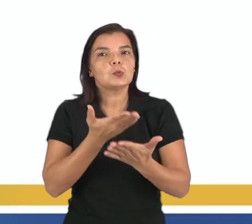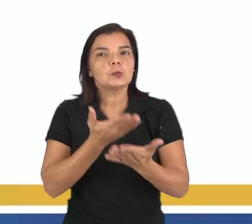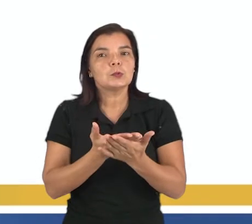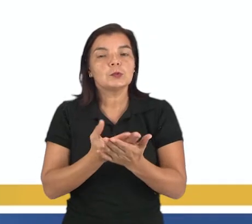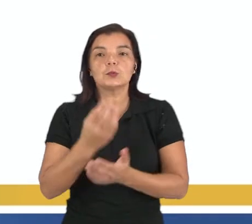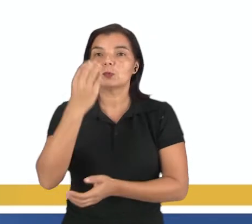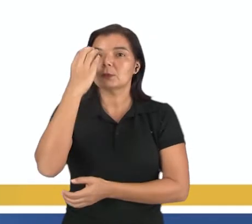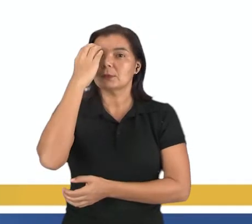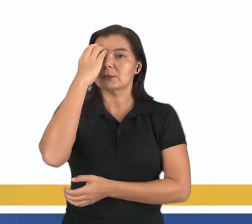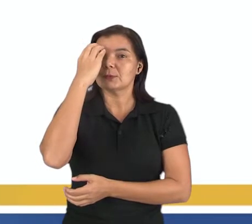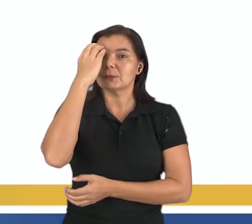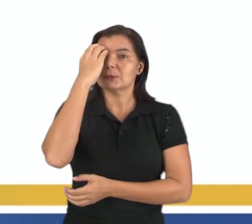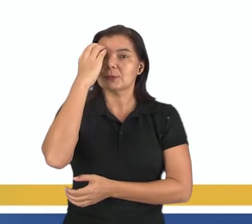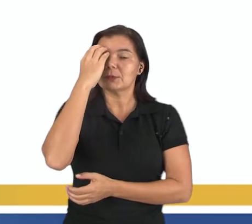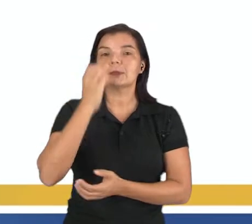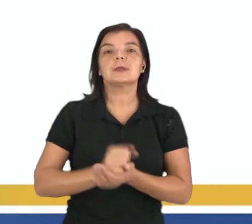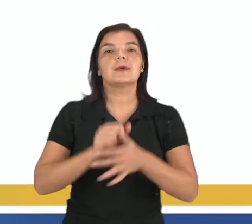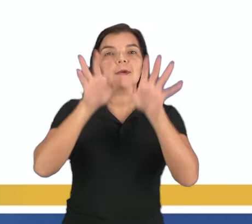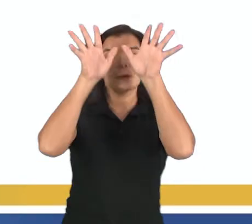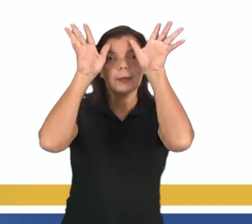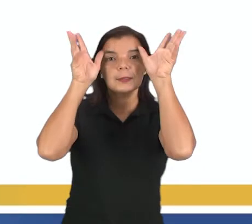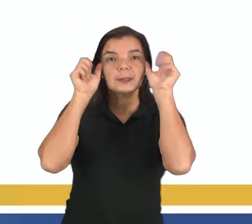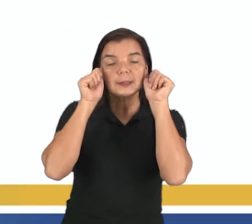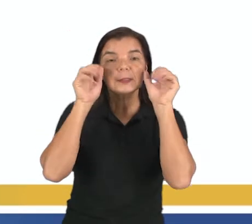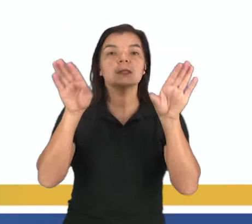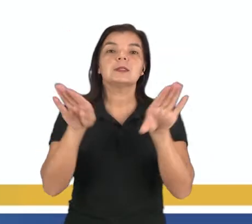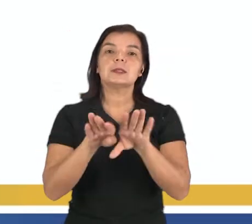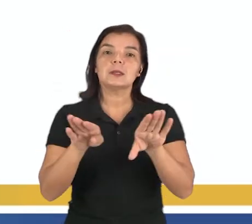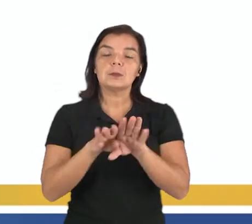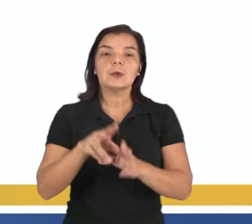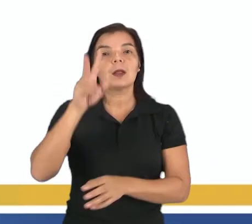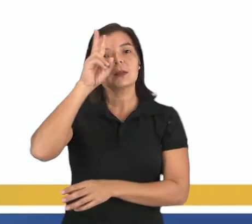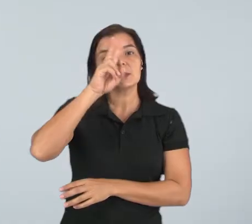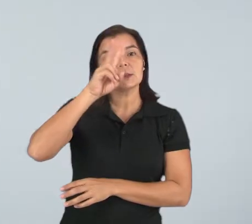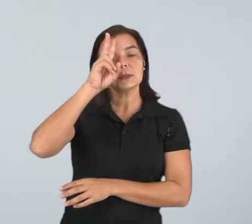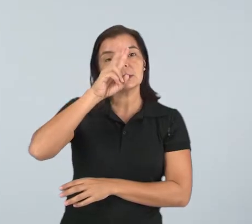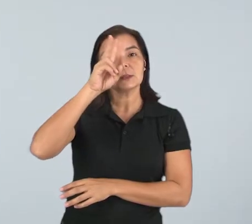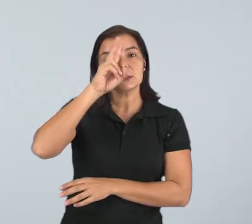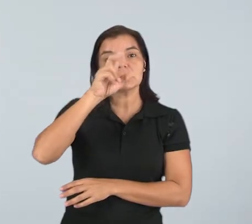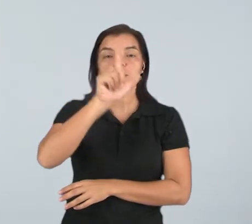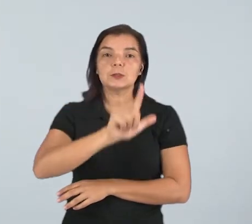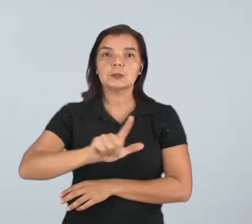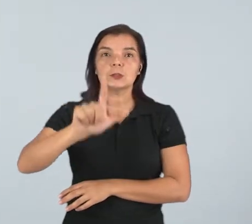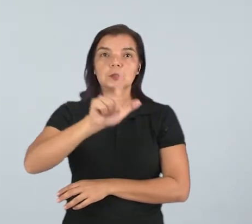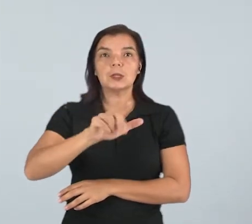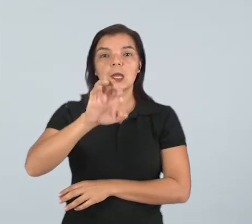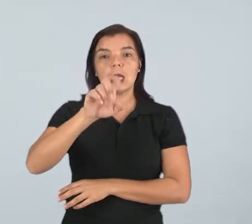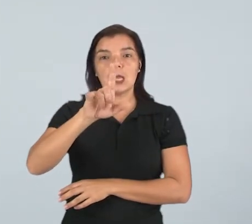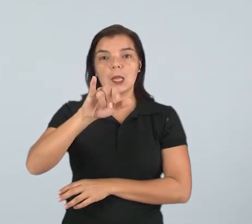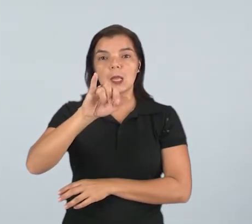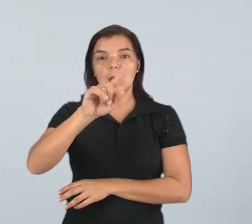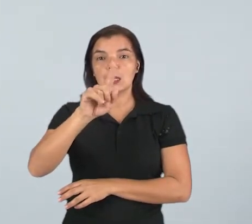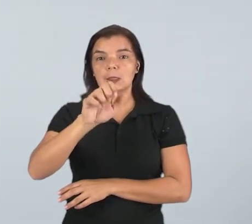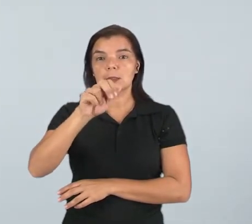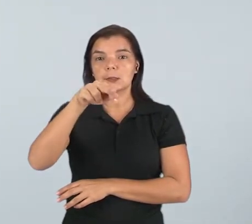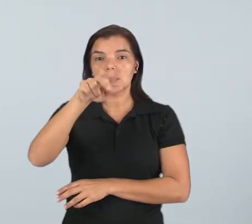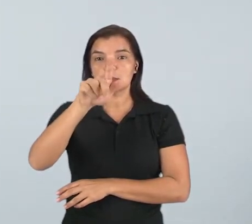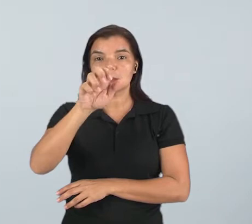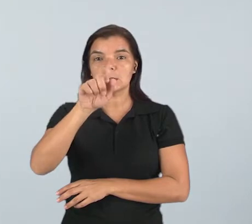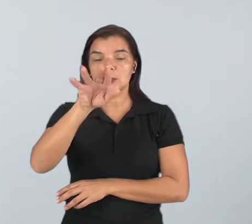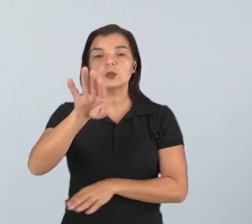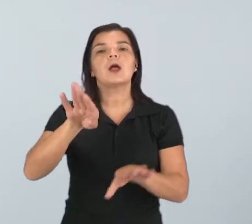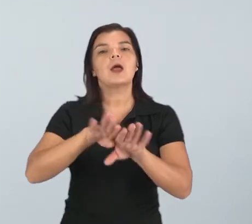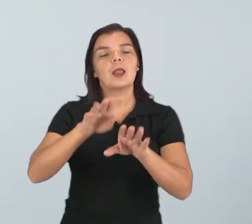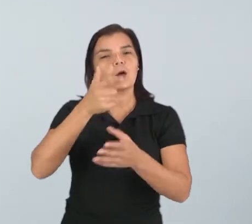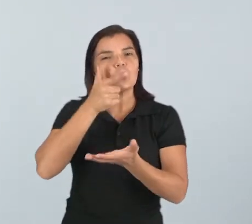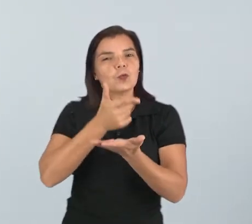de Cruzeiro do Sul, acriana, e ela traz a partir da memória da senhora Elisângela, ela constrói a sua